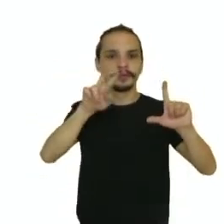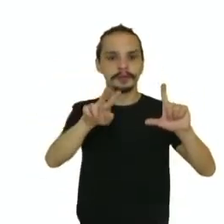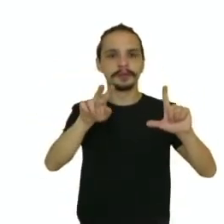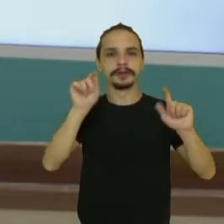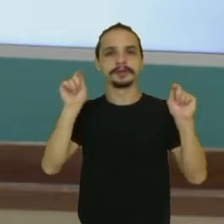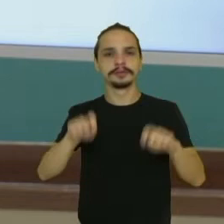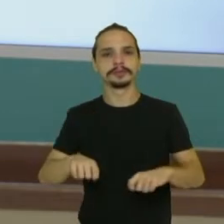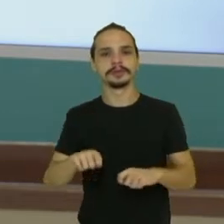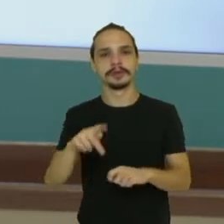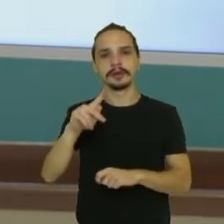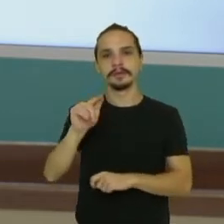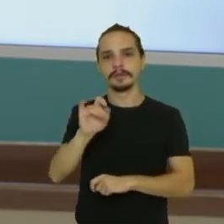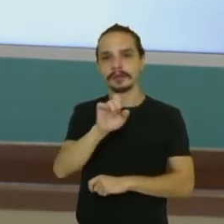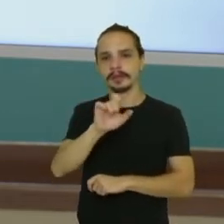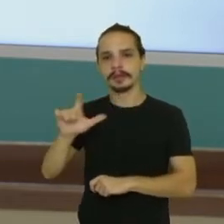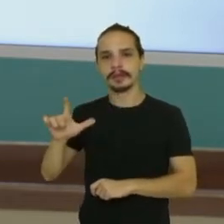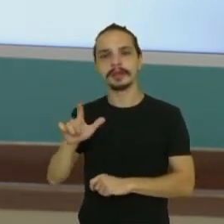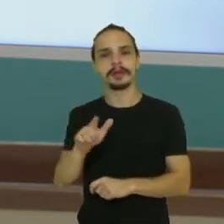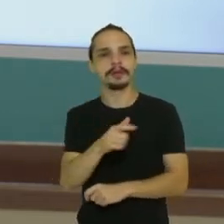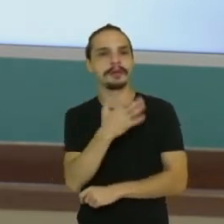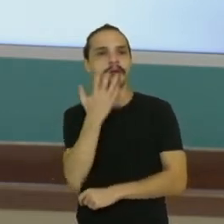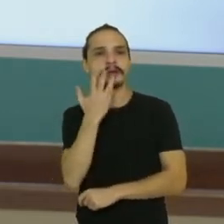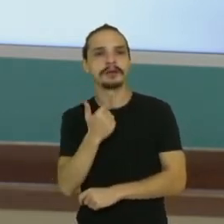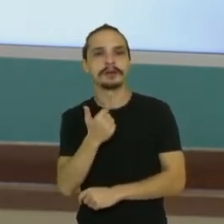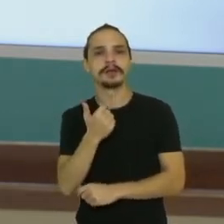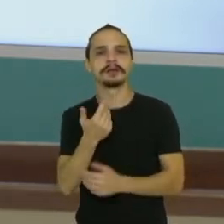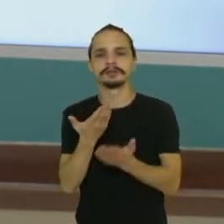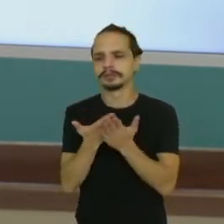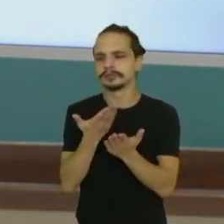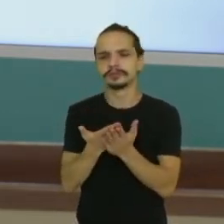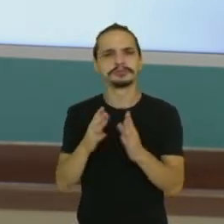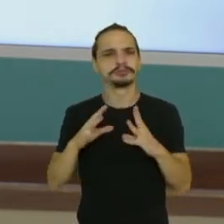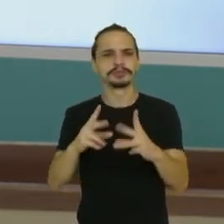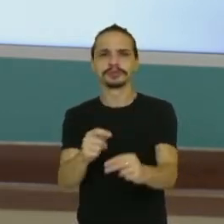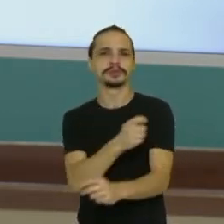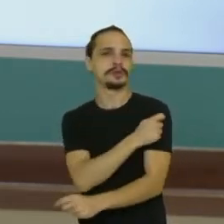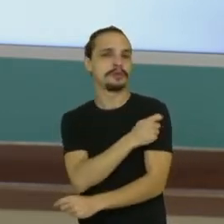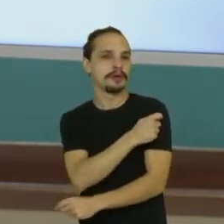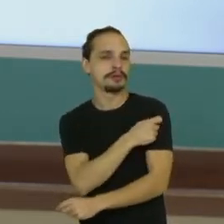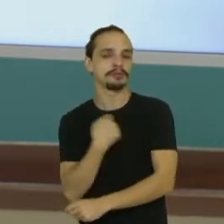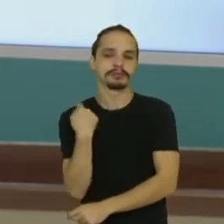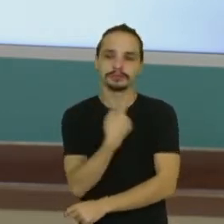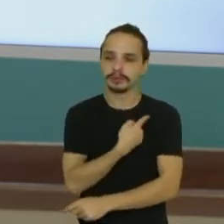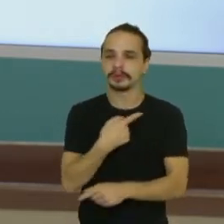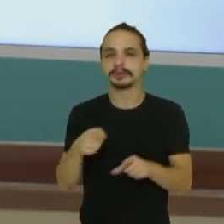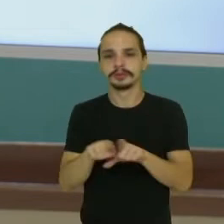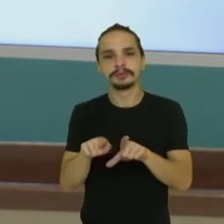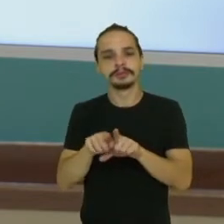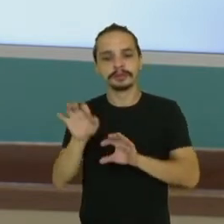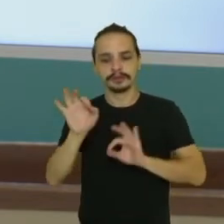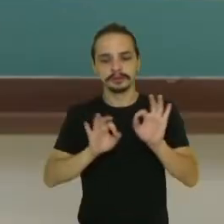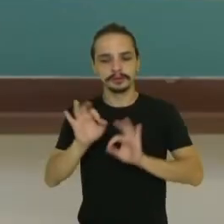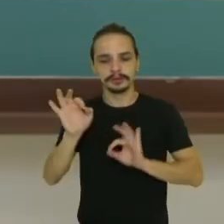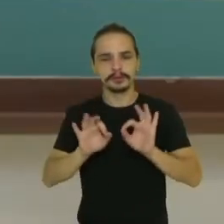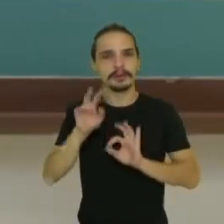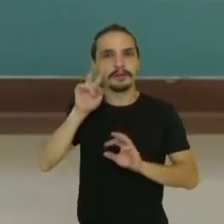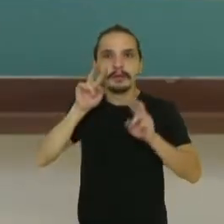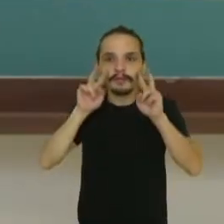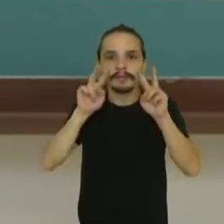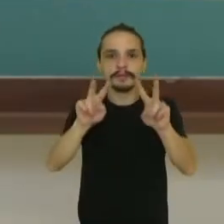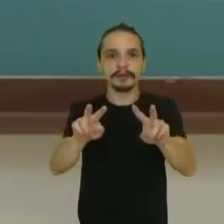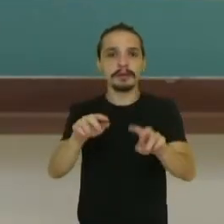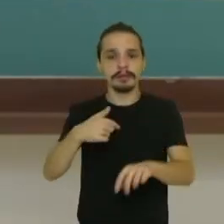visualizar esse organizar mas para que o aluno Os estudantes para que nós conseguimos visualizar e conseguimos nos organizar então